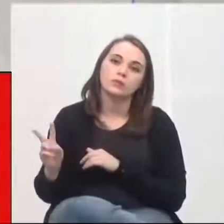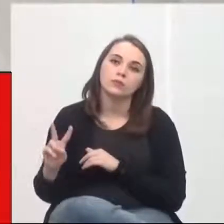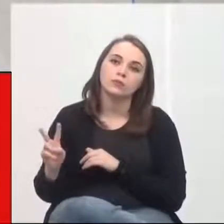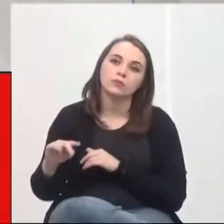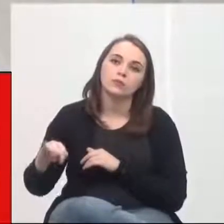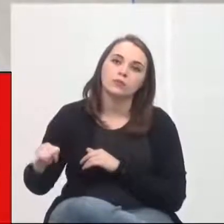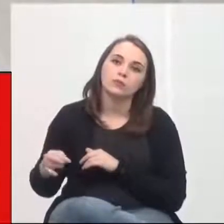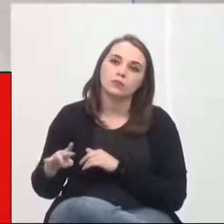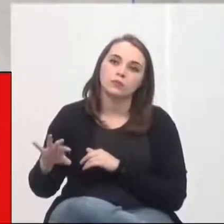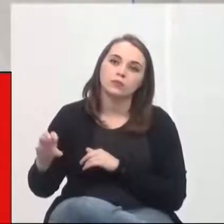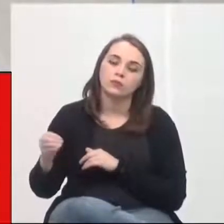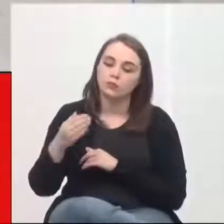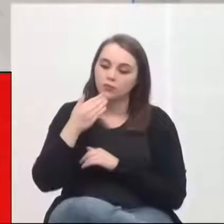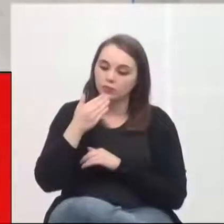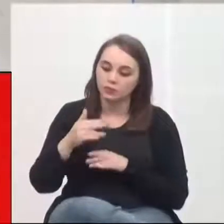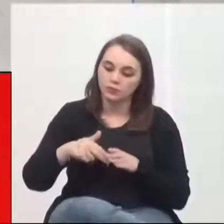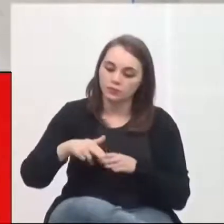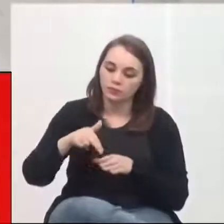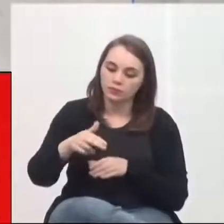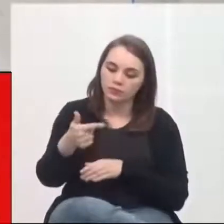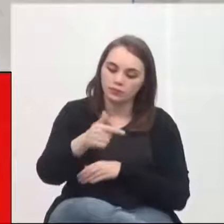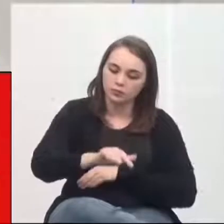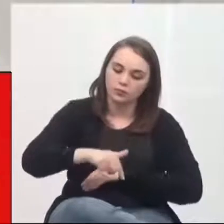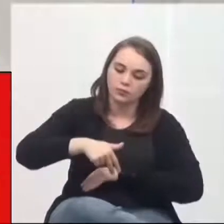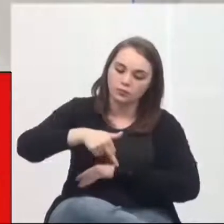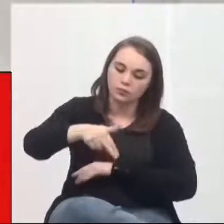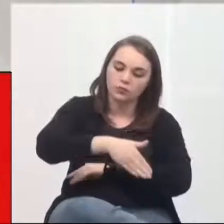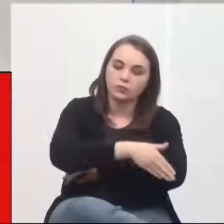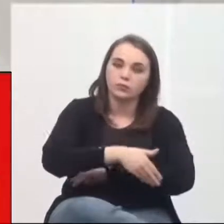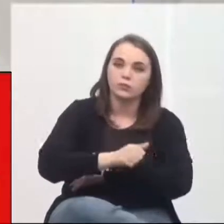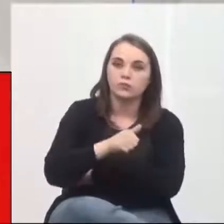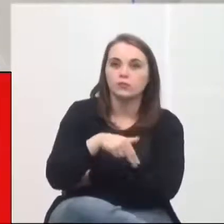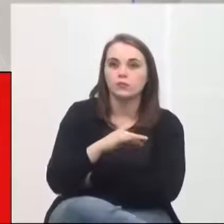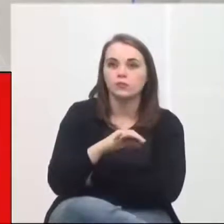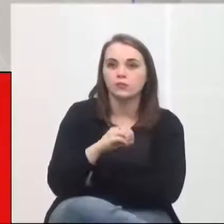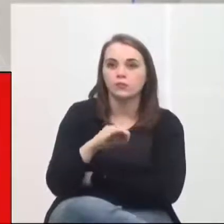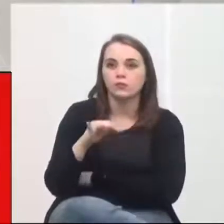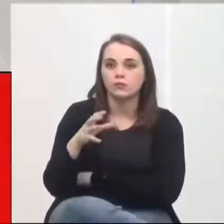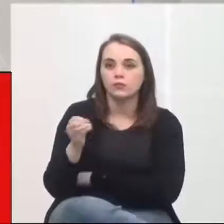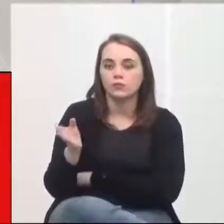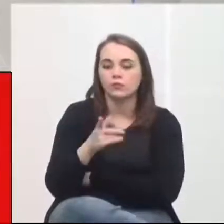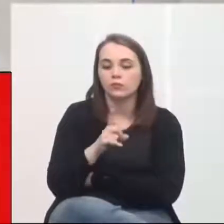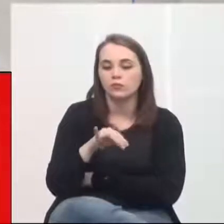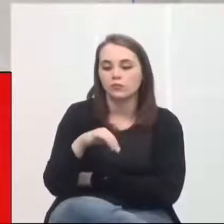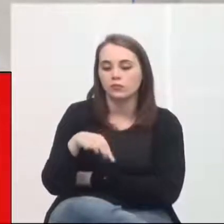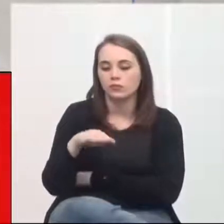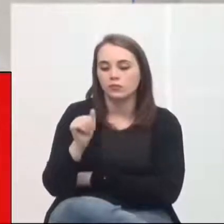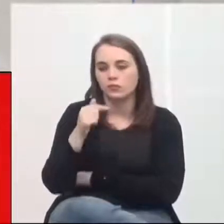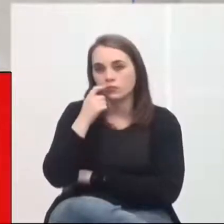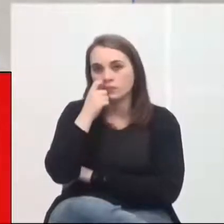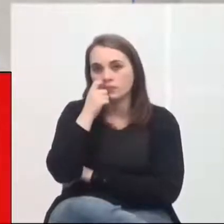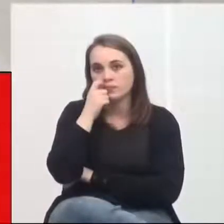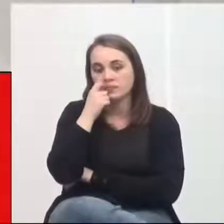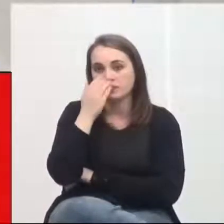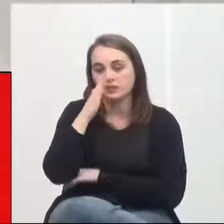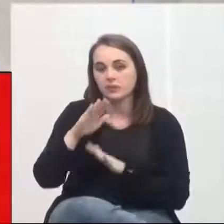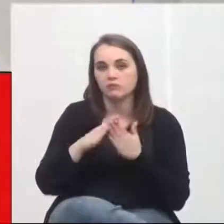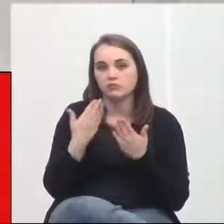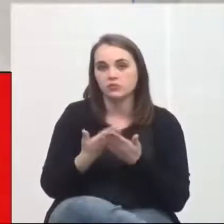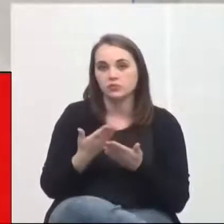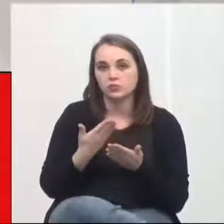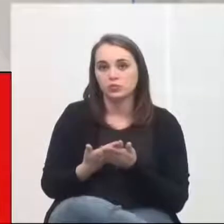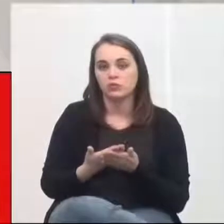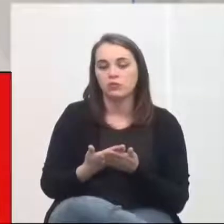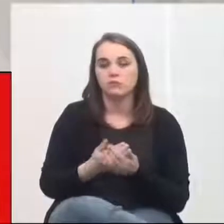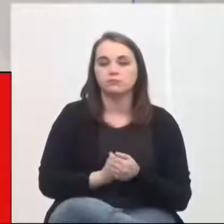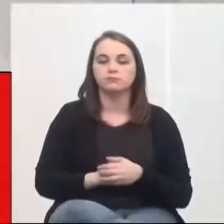Júlio Kaminski, repintura da faixa de pedestres localizada na rua Antônio Lima, de frente à Escola Municipal Professor Clotildes Maria Martins Lalau, de